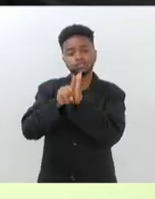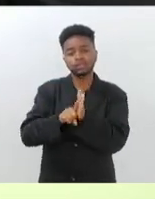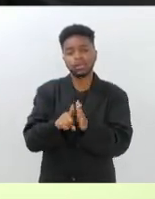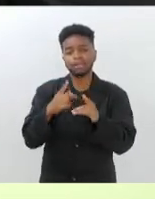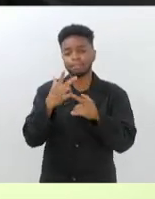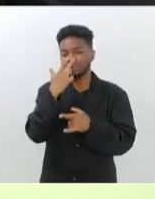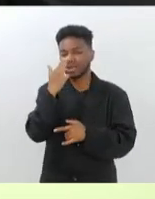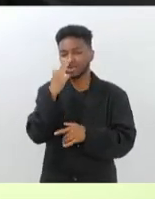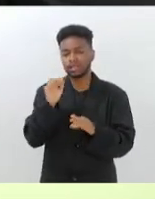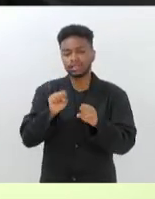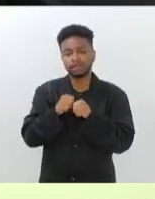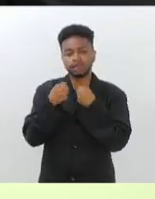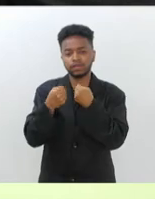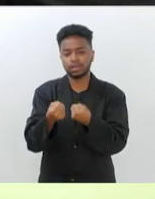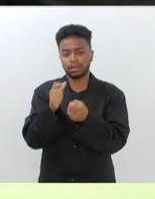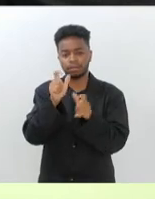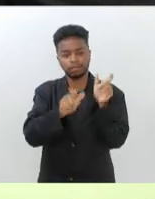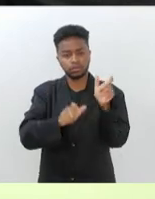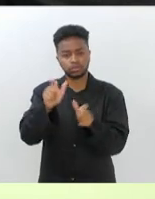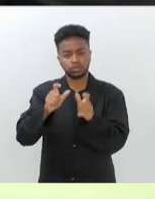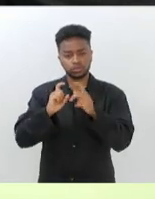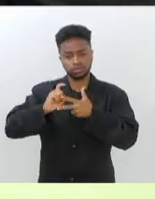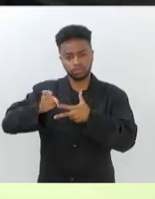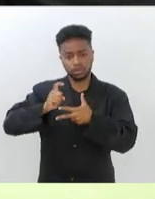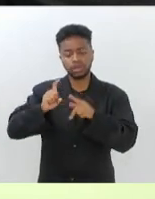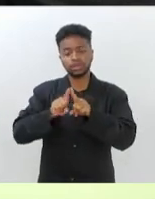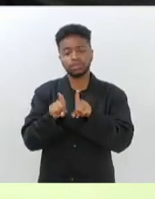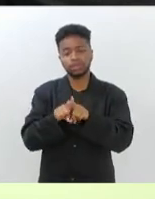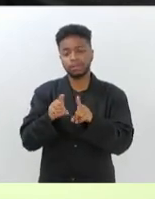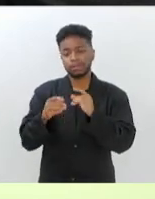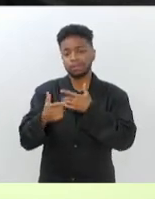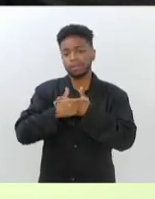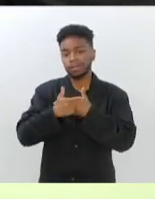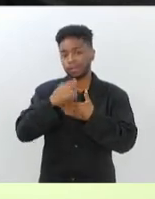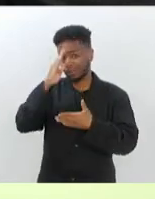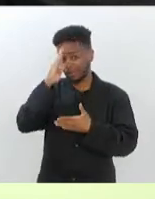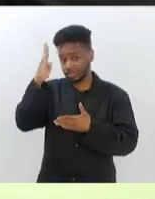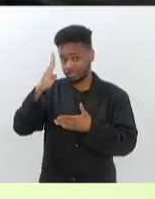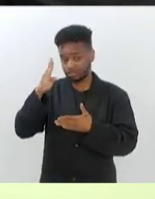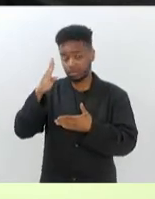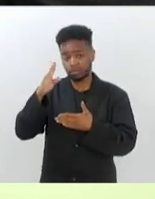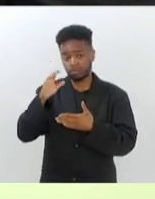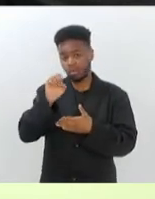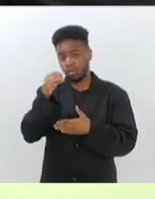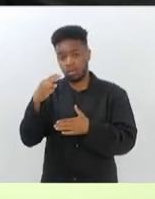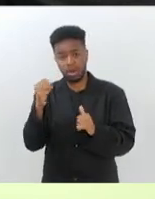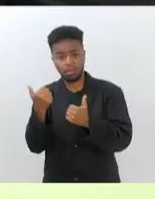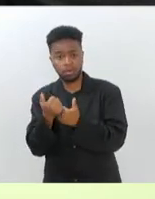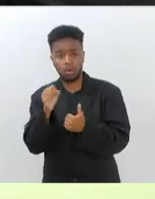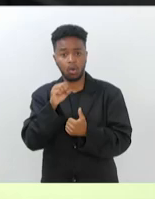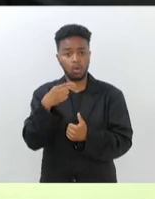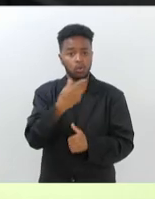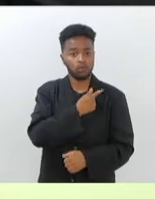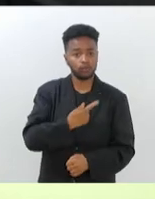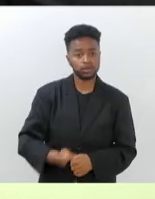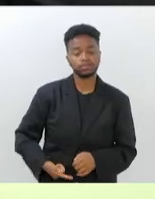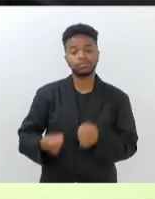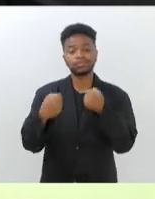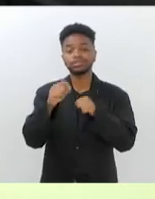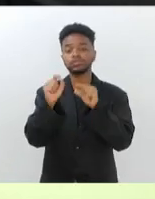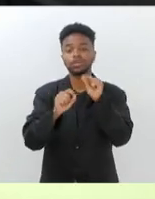executivo outra coisa a principal função do Parlamento seja oposição seja governo é